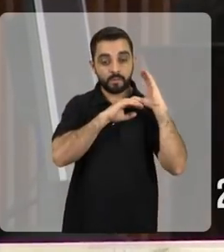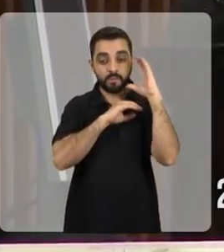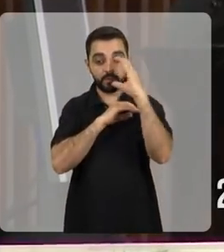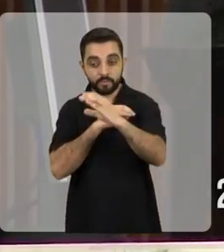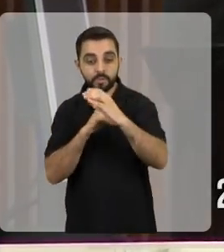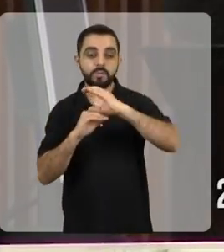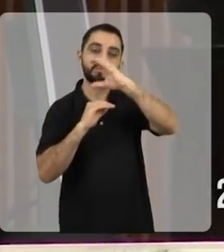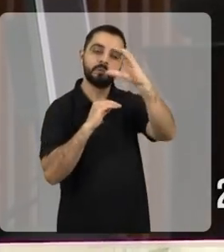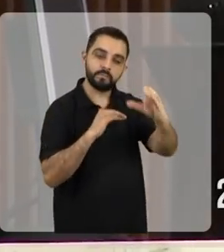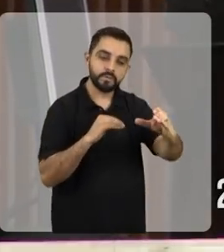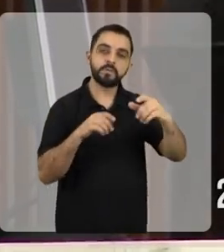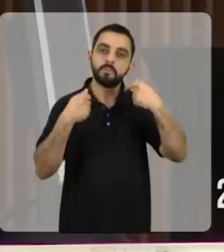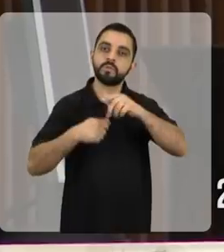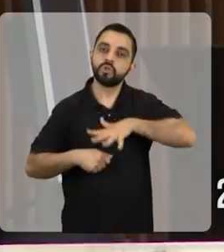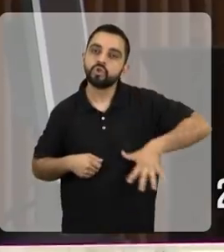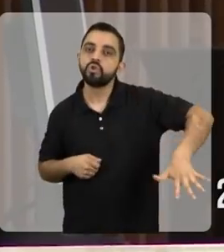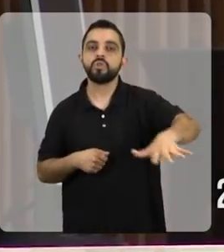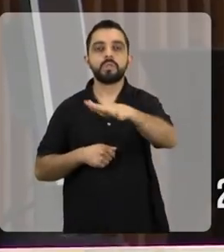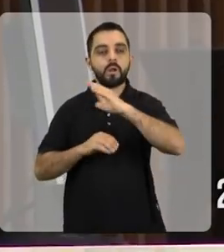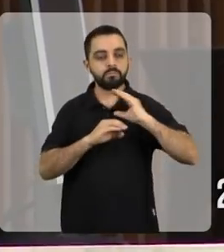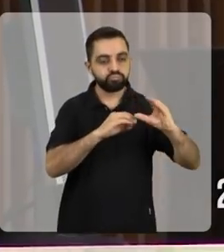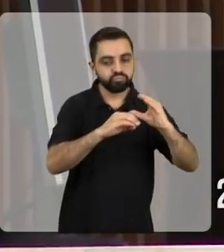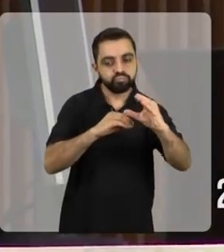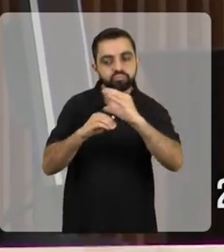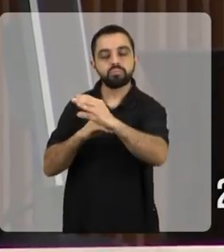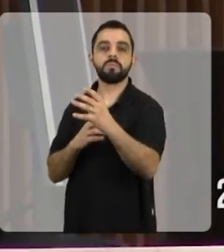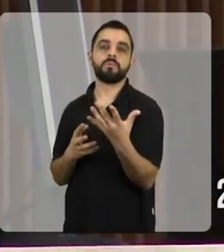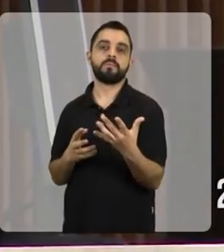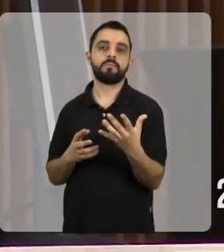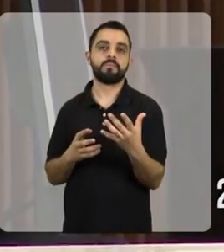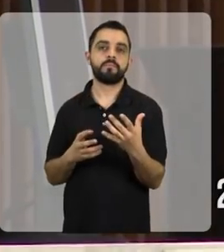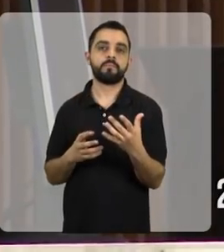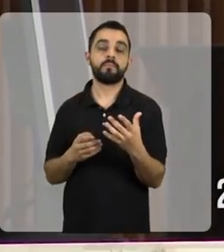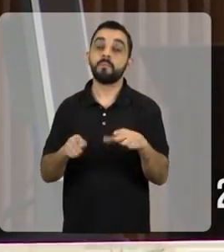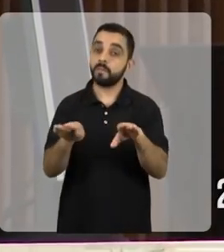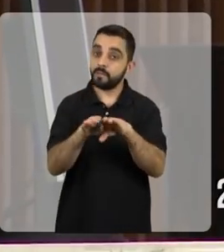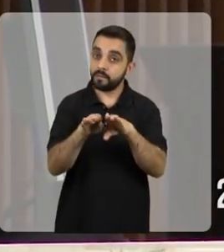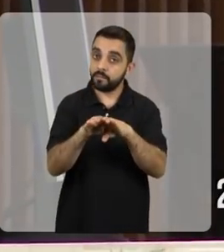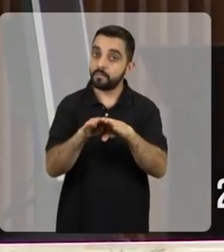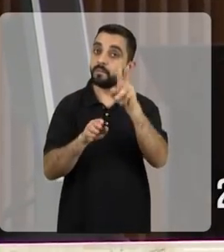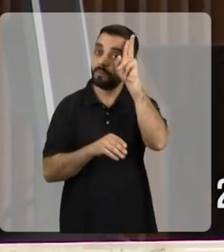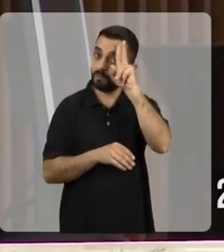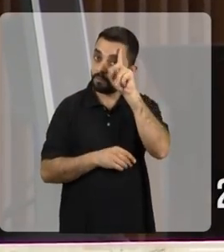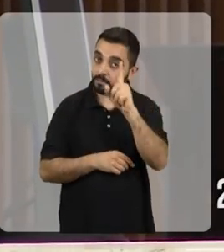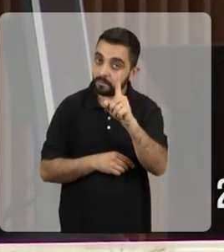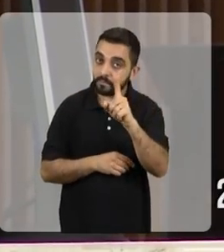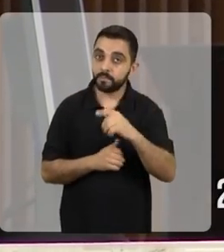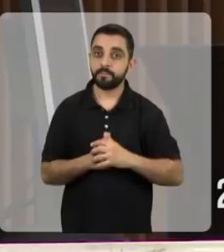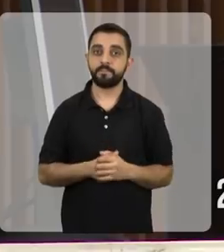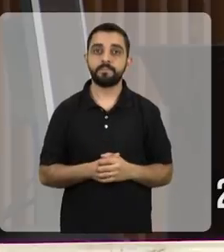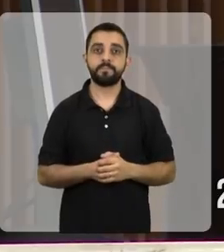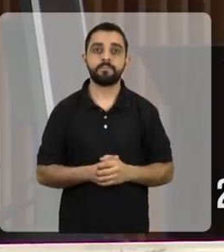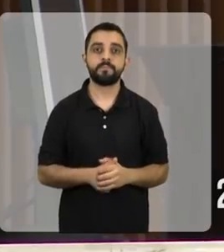global como um todo e não nos esqueçamos para acabar com